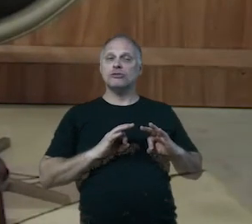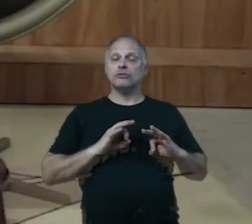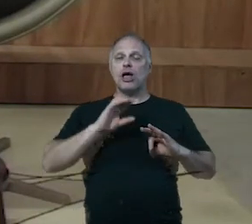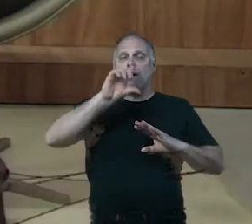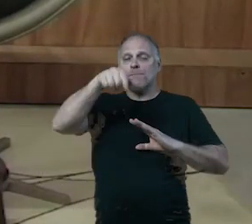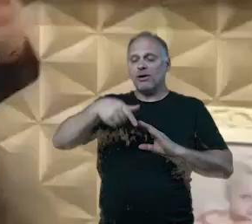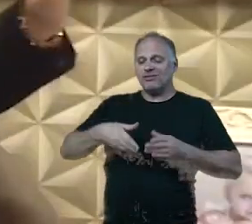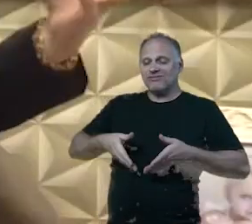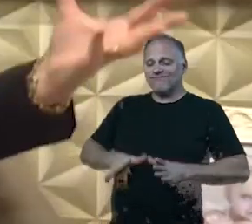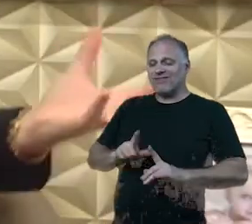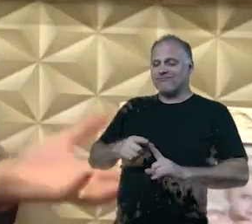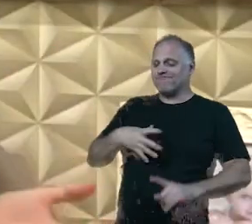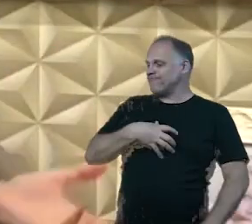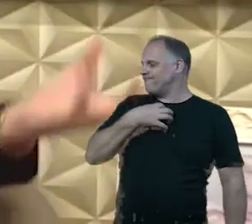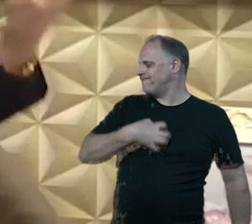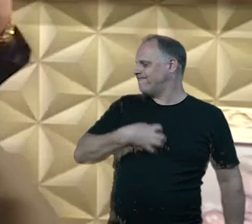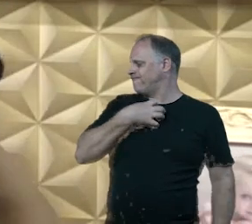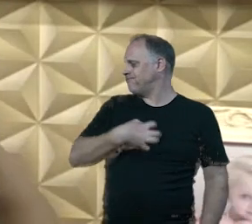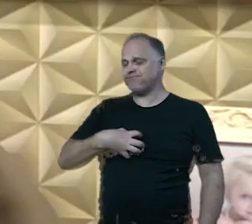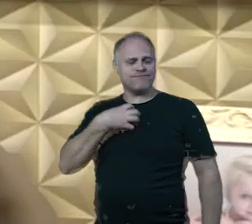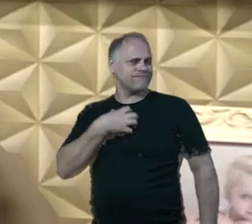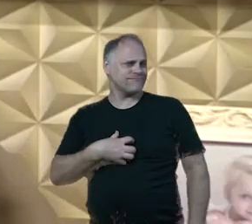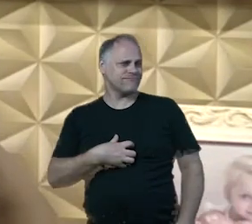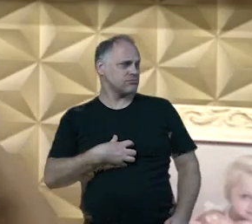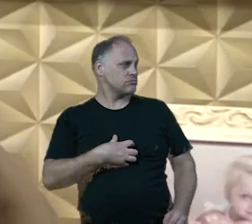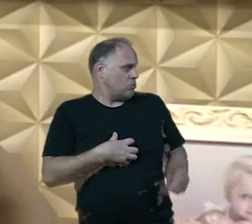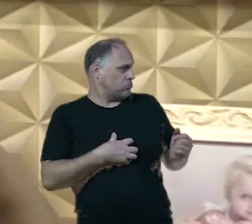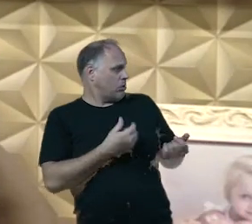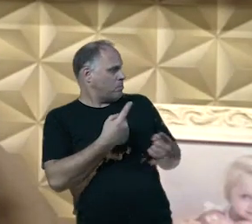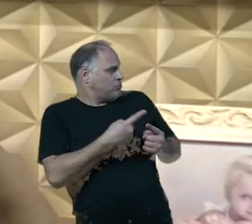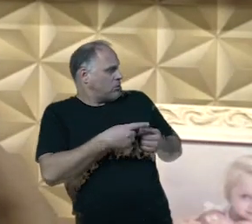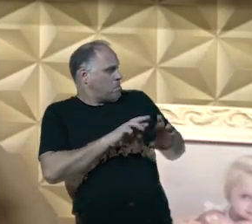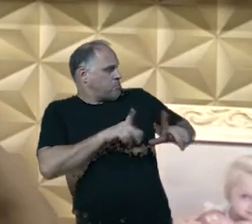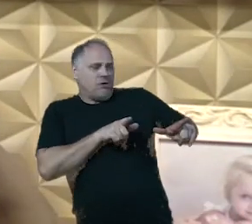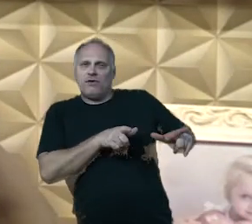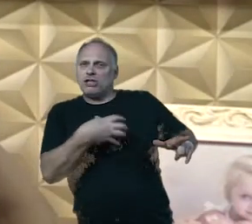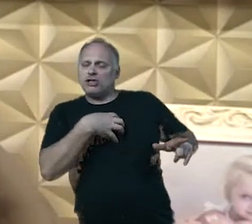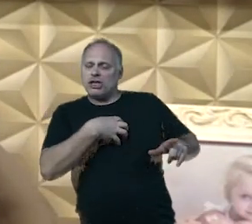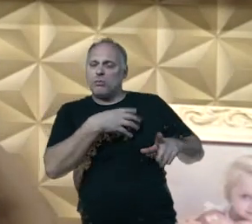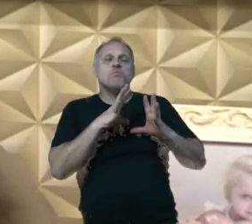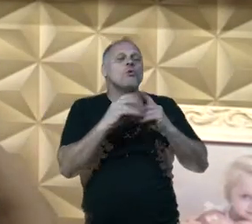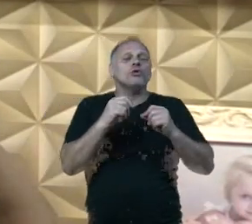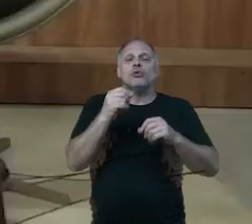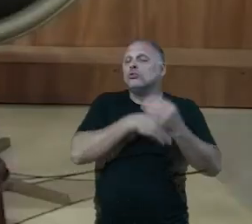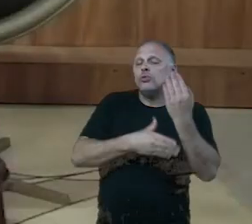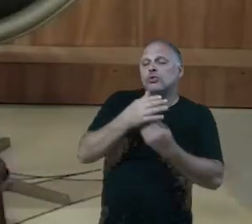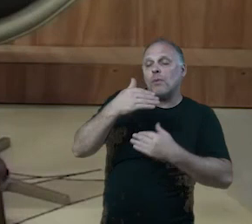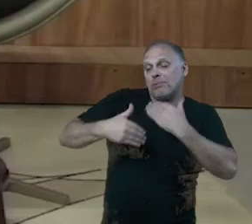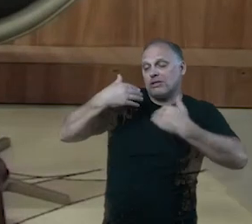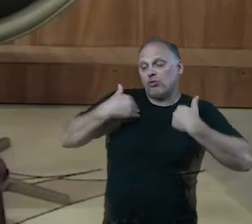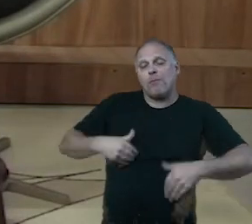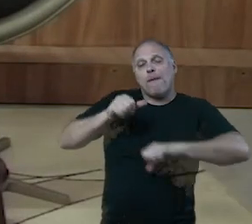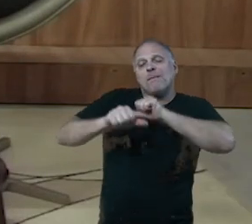irritada por não conseguir dormir bem, por estar se sentindo desconfortável. Então, tem muito essa questão hormonal e